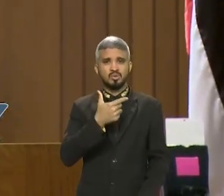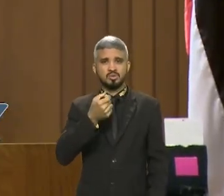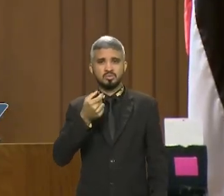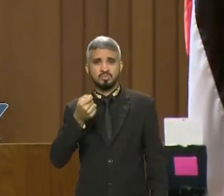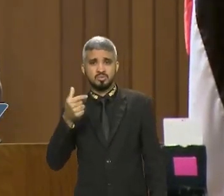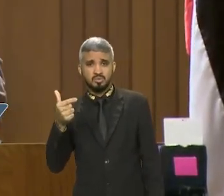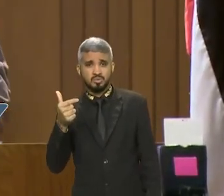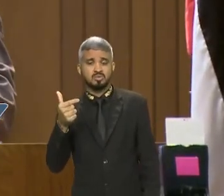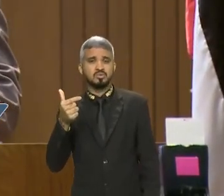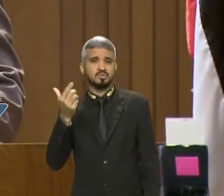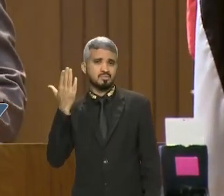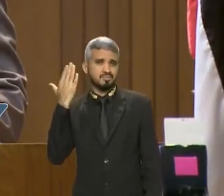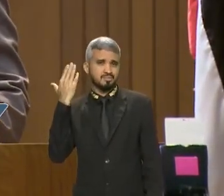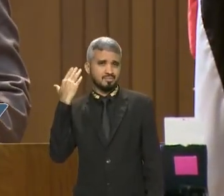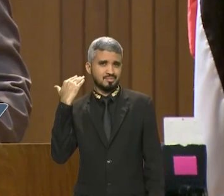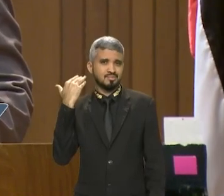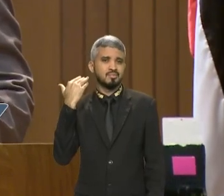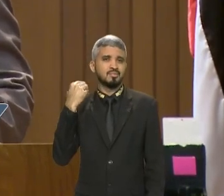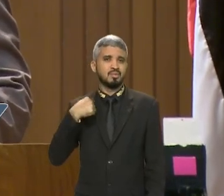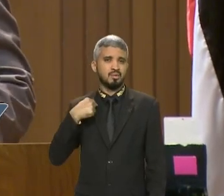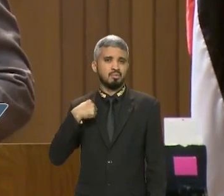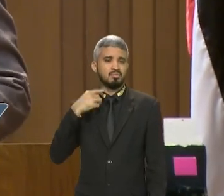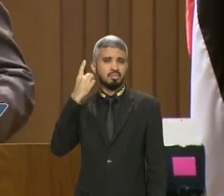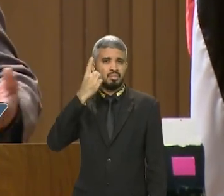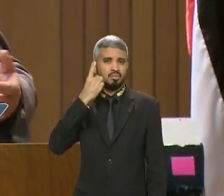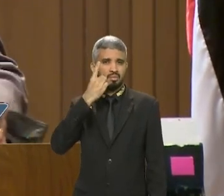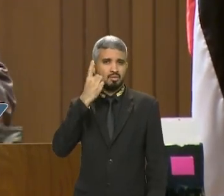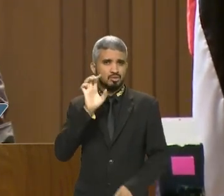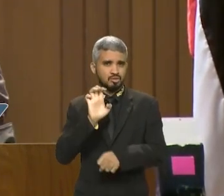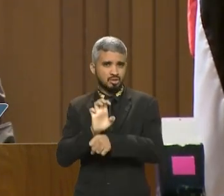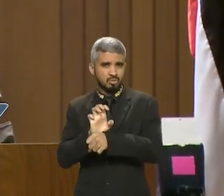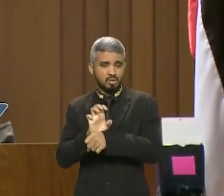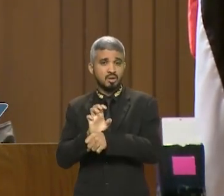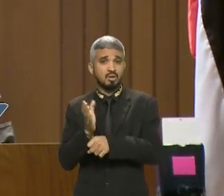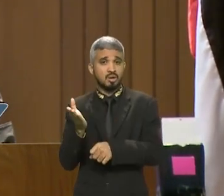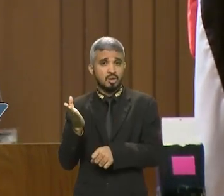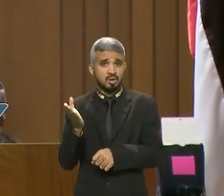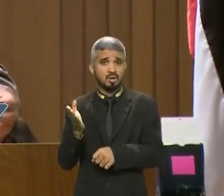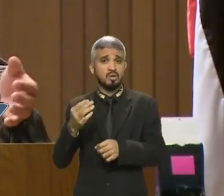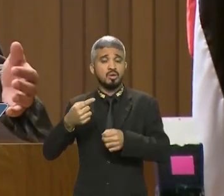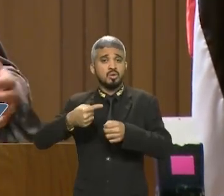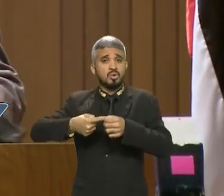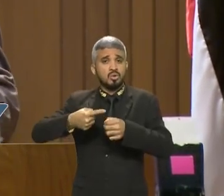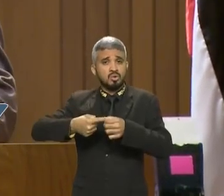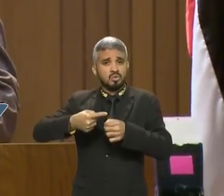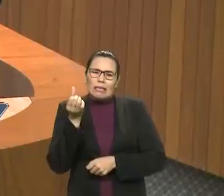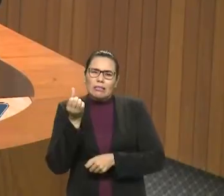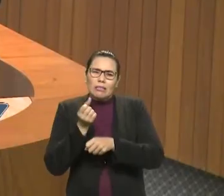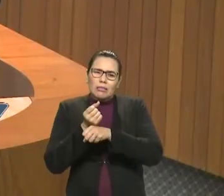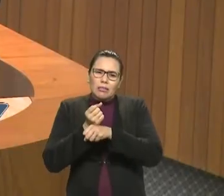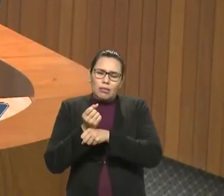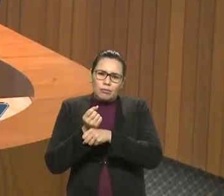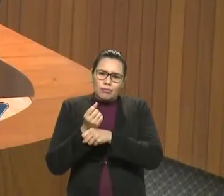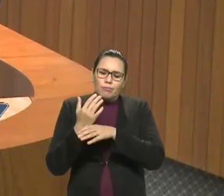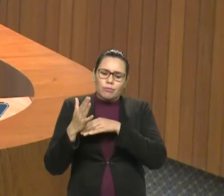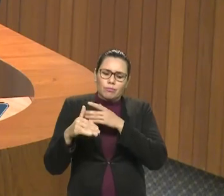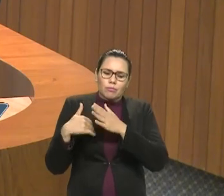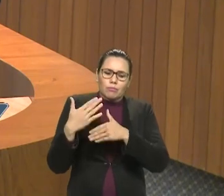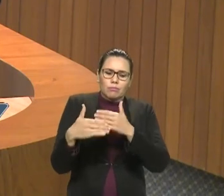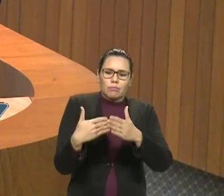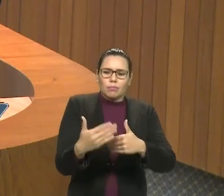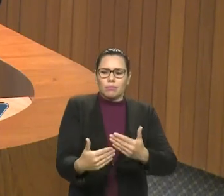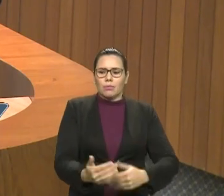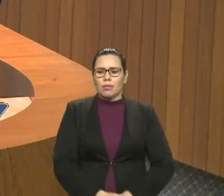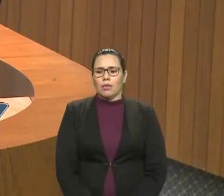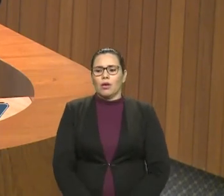Adelmo Soares falou sobre avanço em obras de pavimentação na zona rural do município de Jatobá. O deputado Roberto